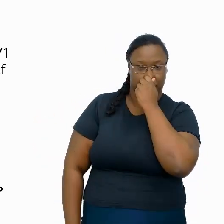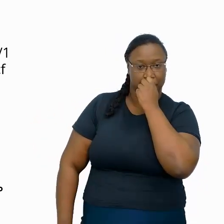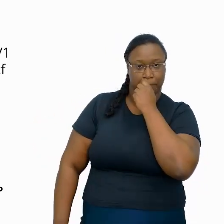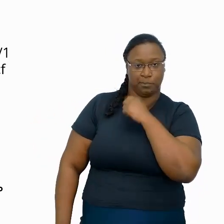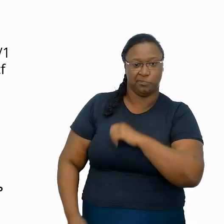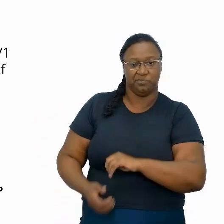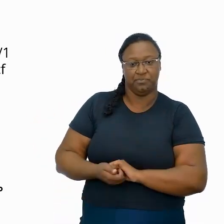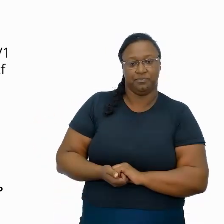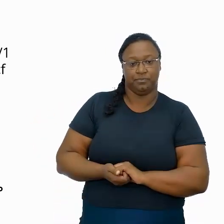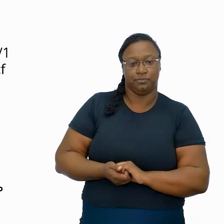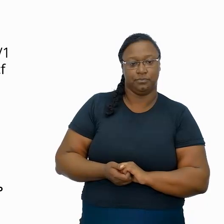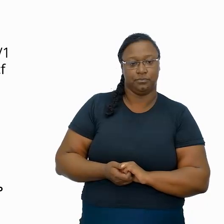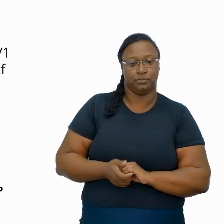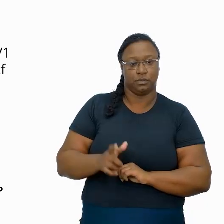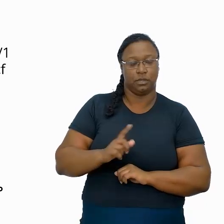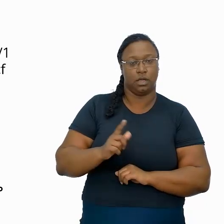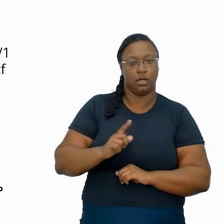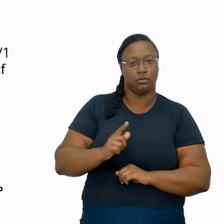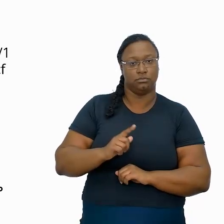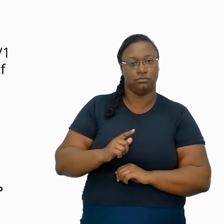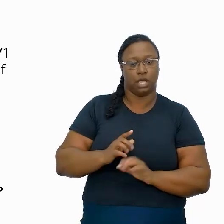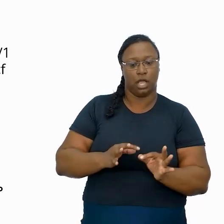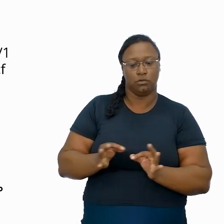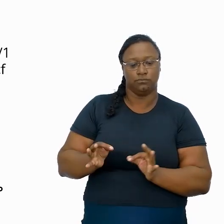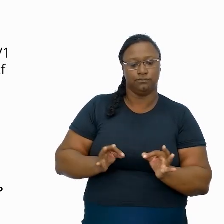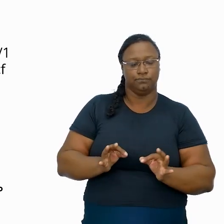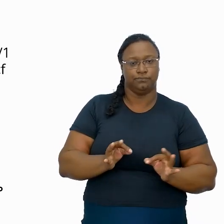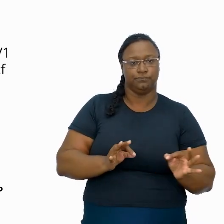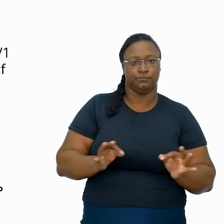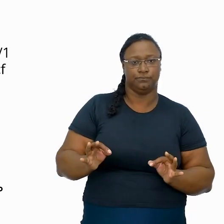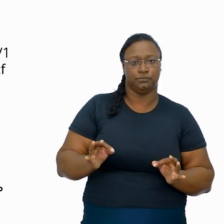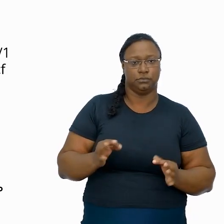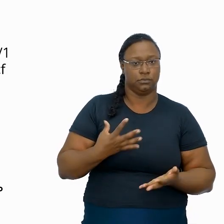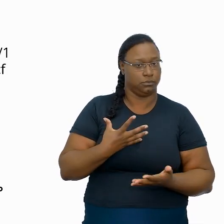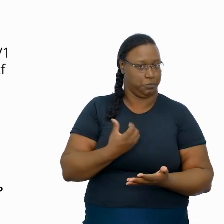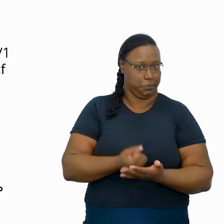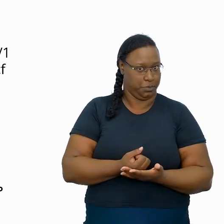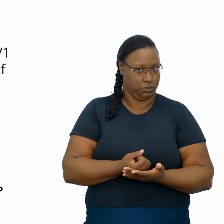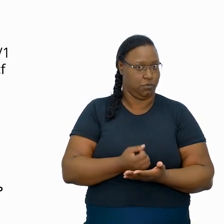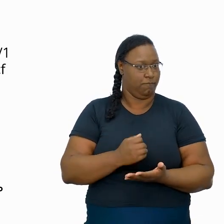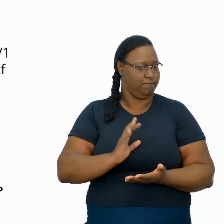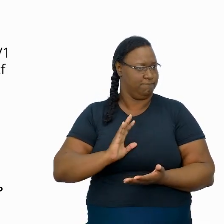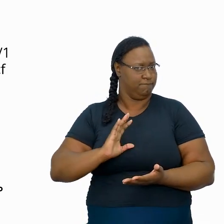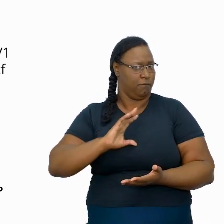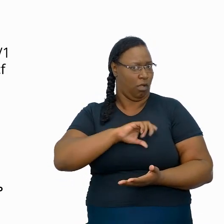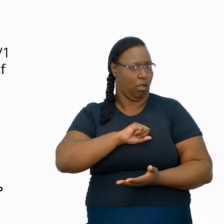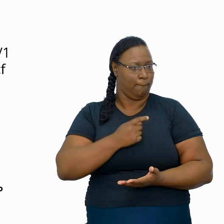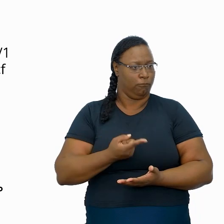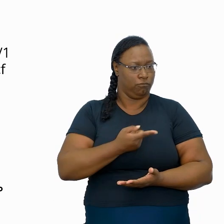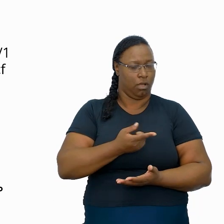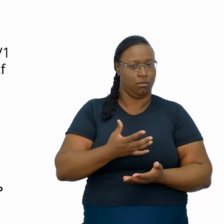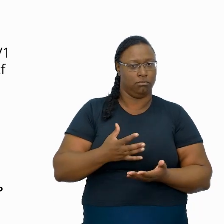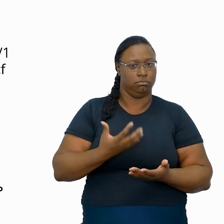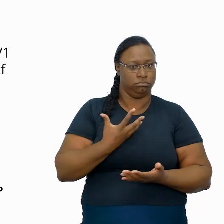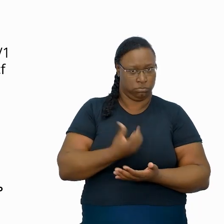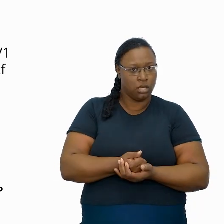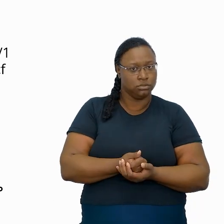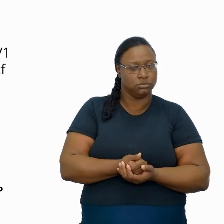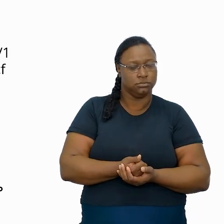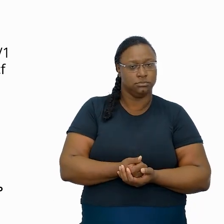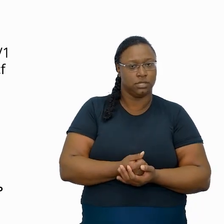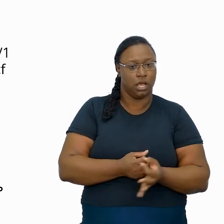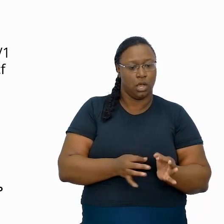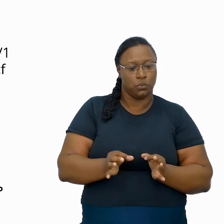onde você vai ter uma organização. Se não baixou ainda, né, vale a pena ir lá para ter uma organização, uma proposta